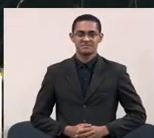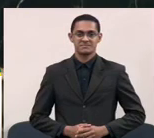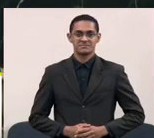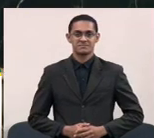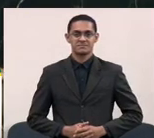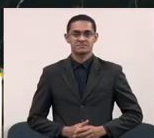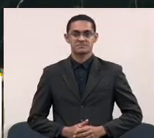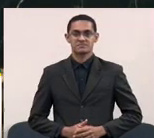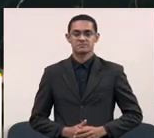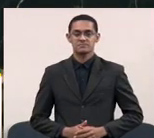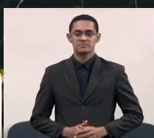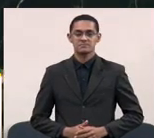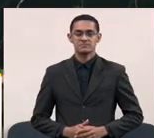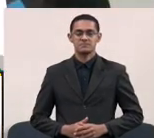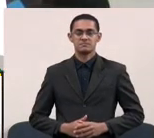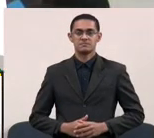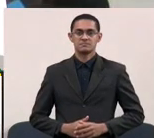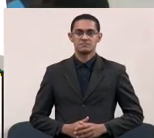Vossa Excelência.